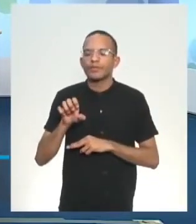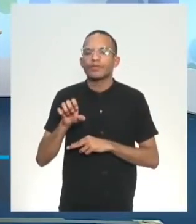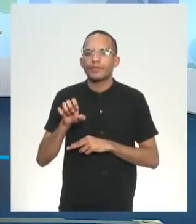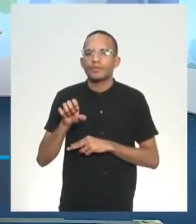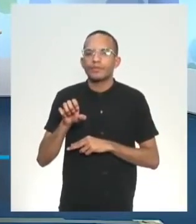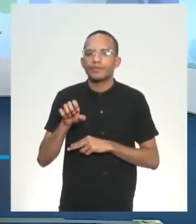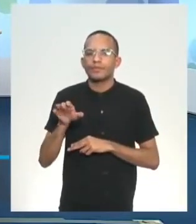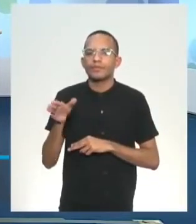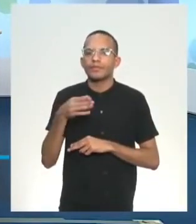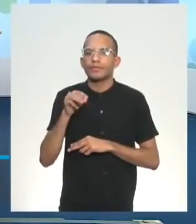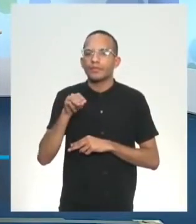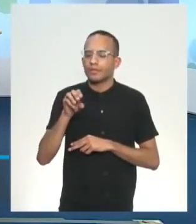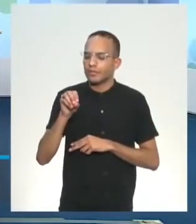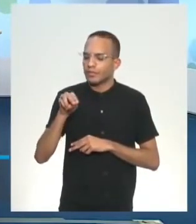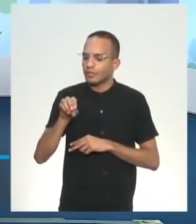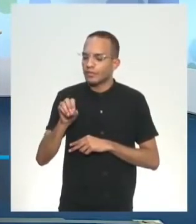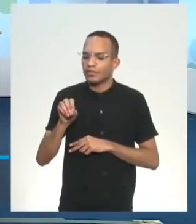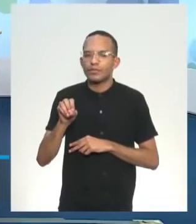Mono quem?